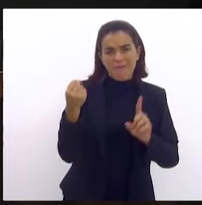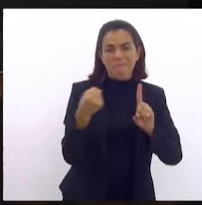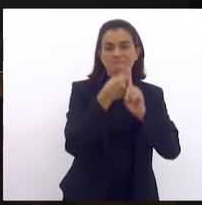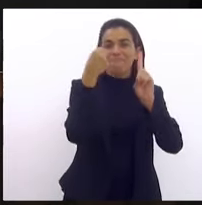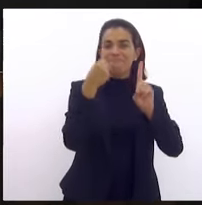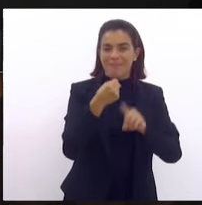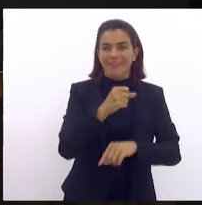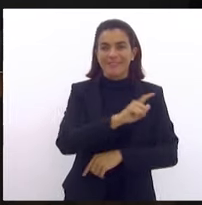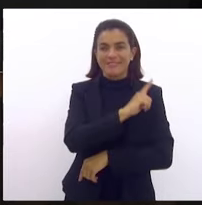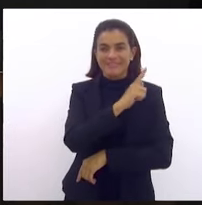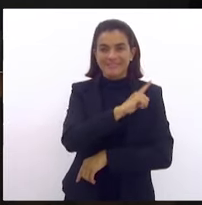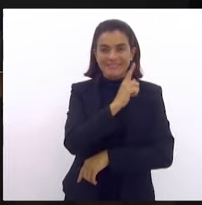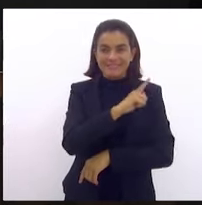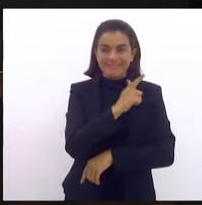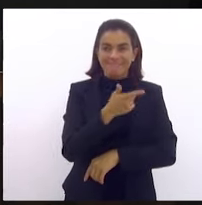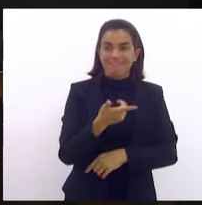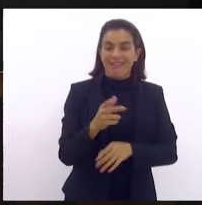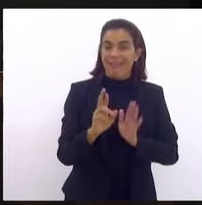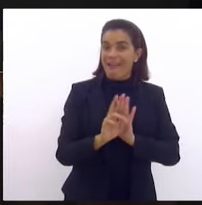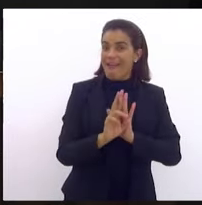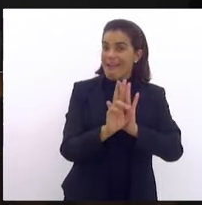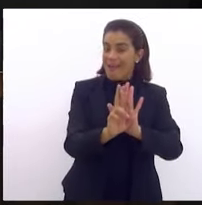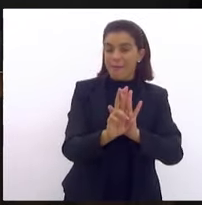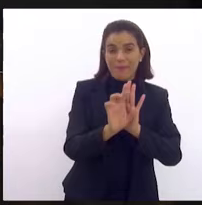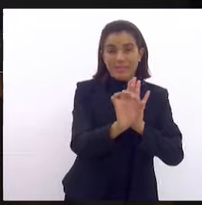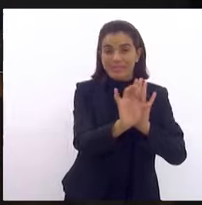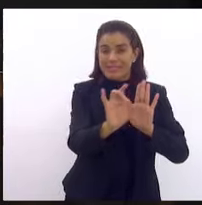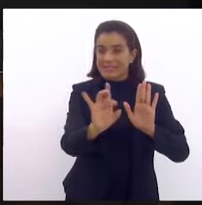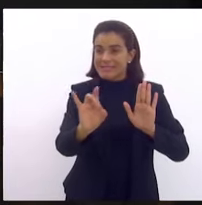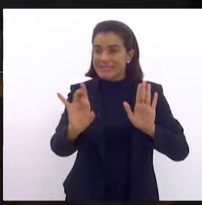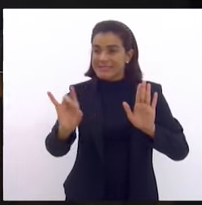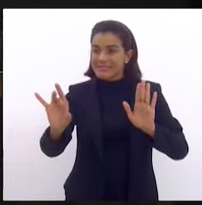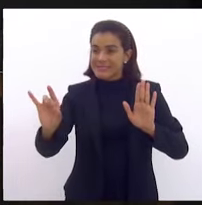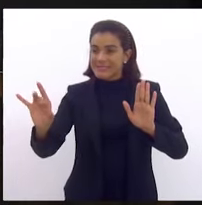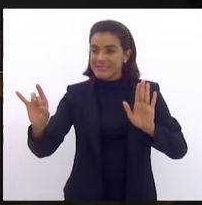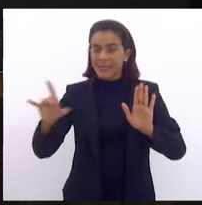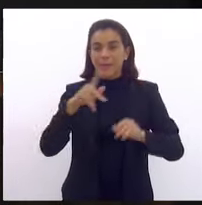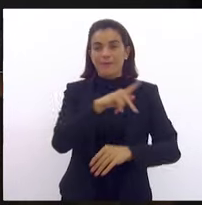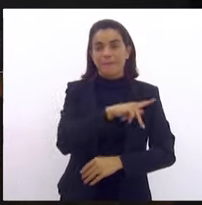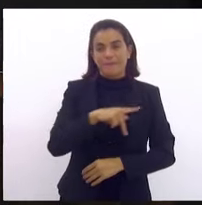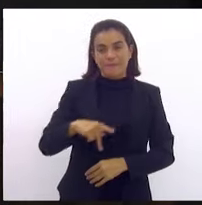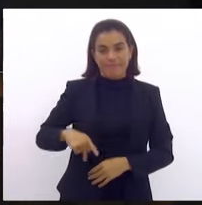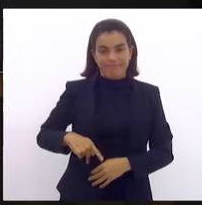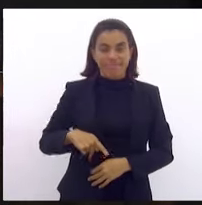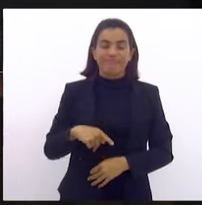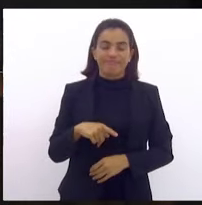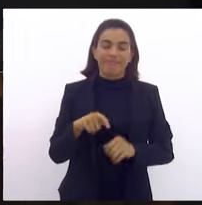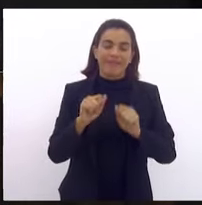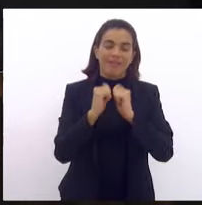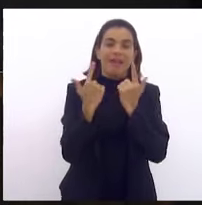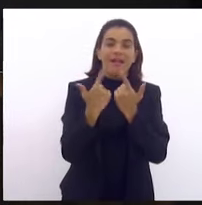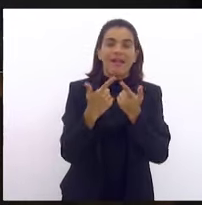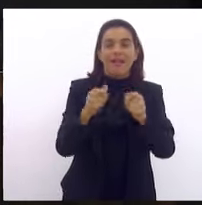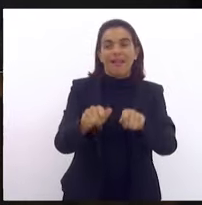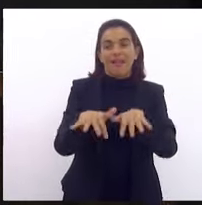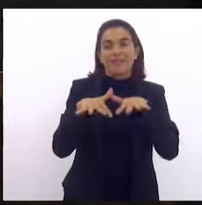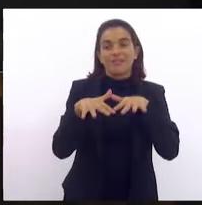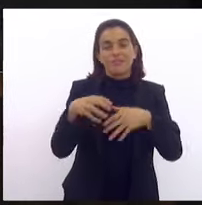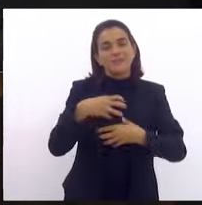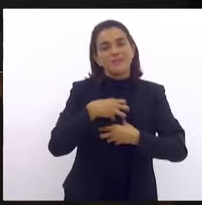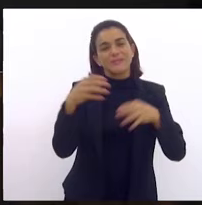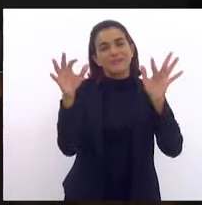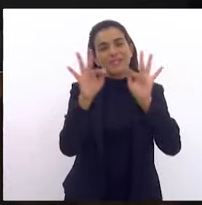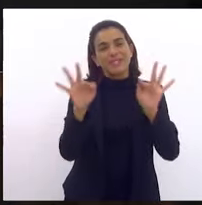está aqui representando cada um de vocês na condição de presidente da casa. E fico muito feliz quando a